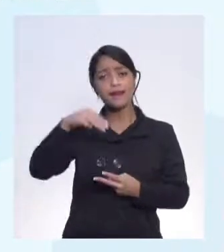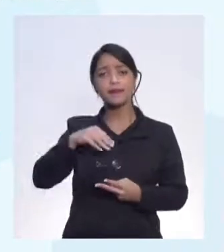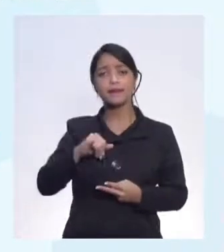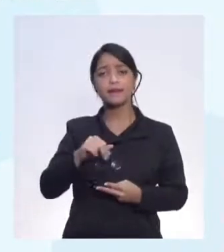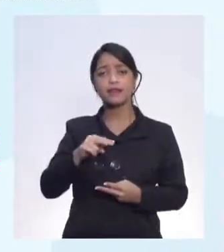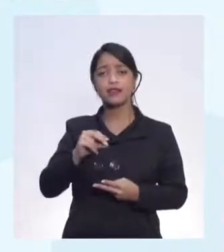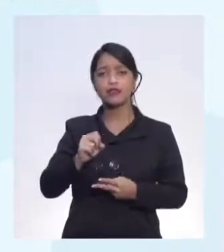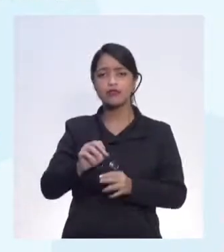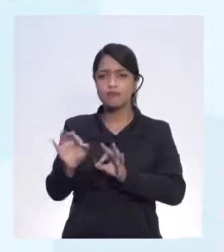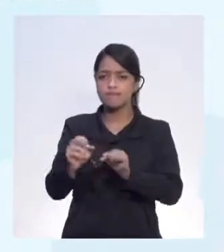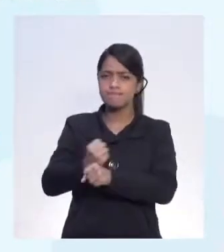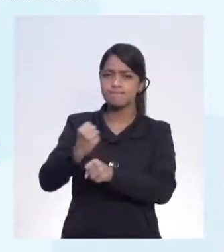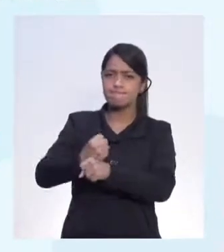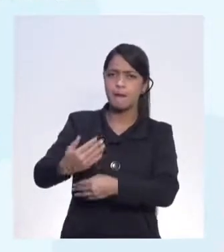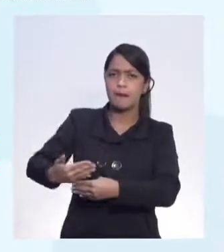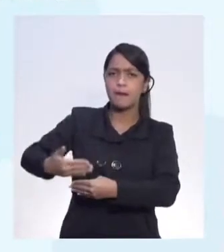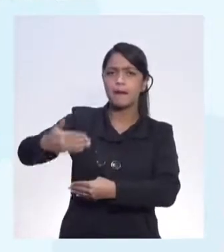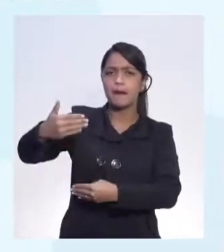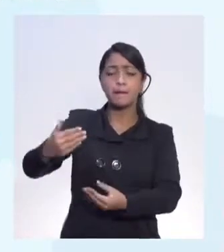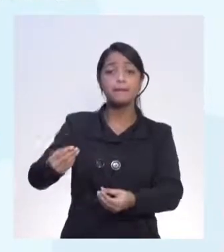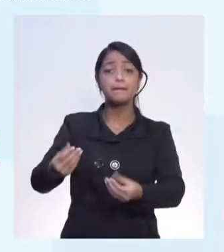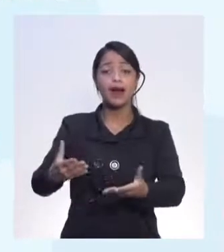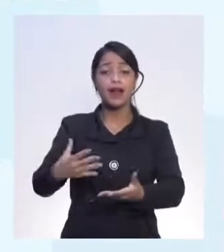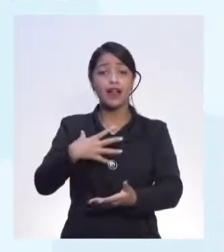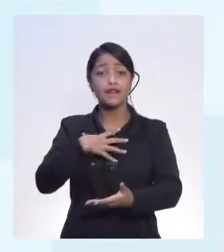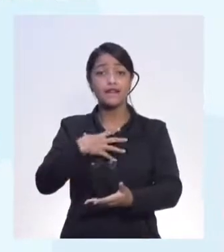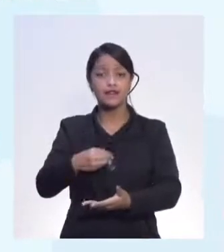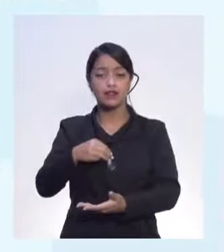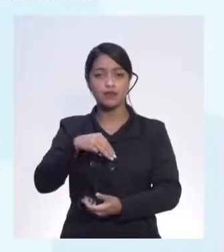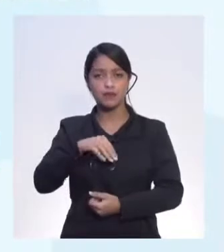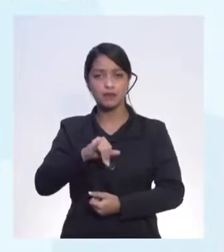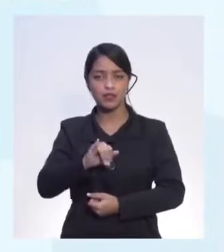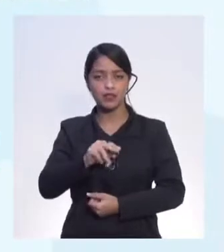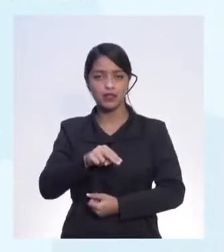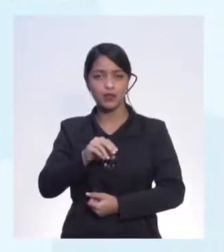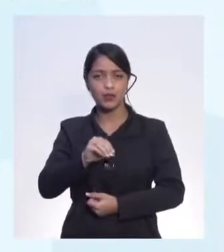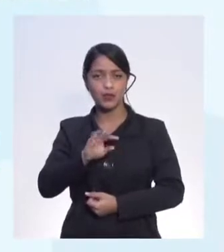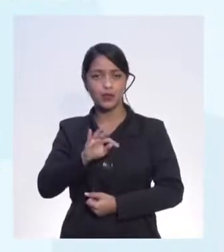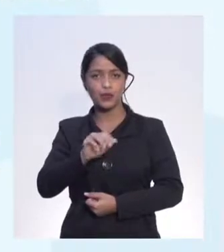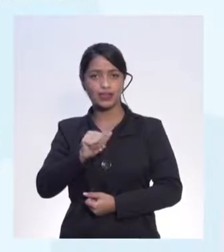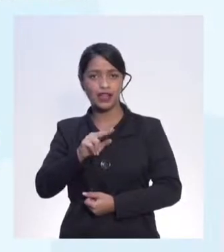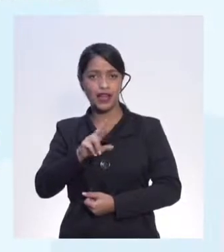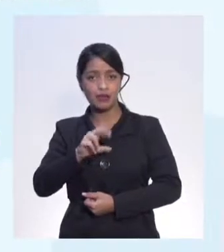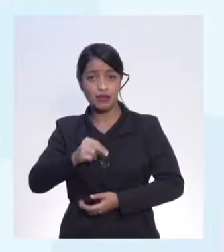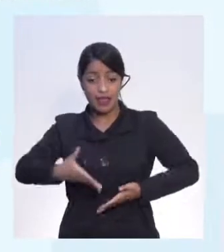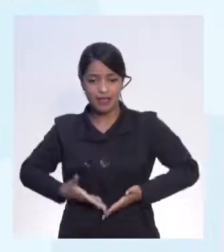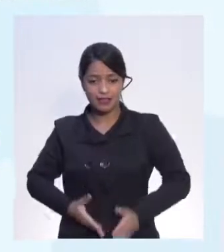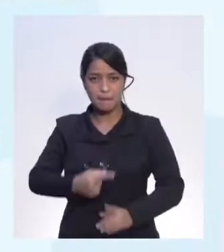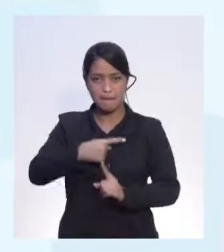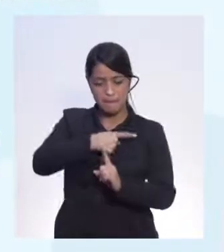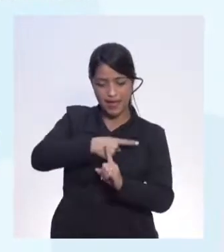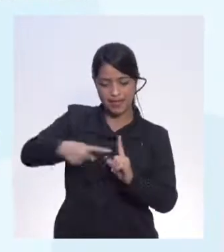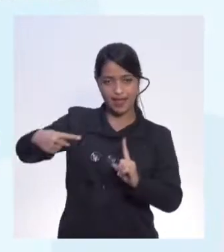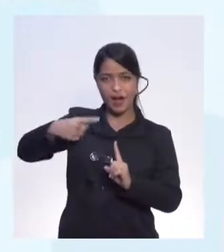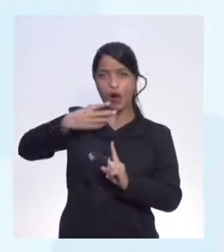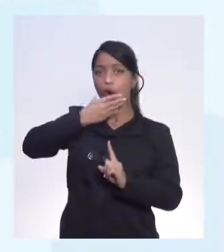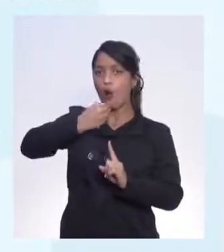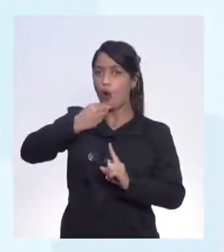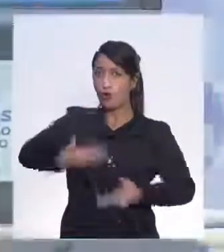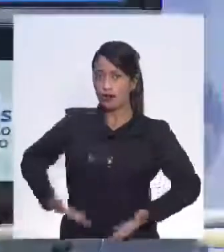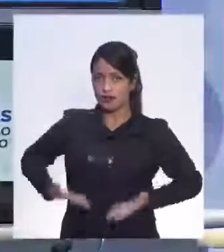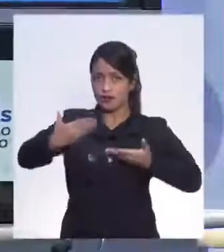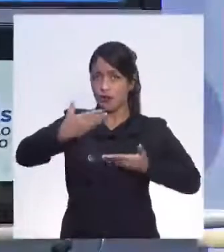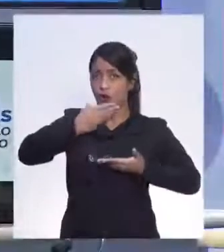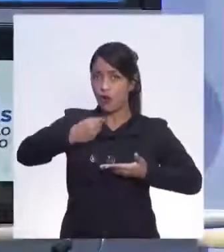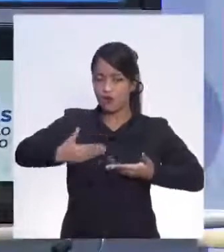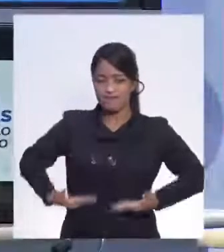manter aprisionado o seu filho Minotauro, que nascera metade homem e metade touro. Foi isso que foi dito ontem. Certo? Mas hoje a gente